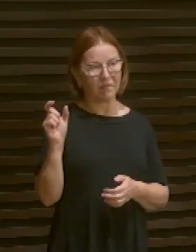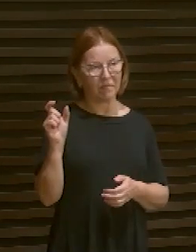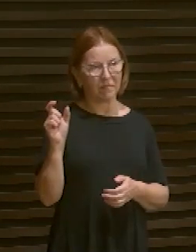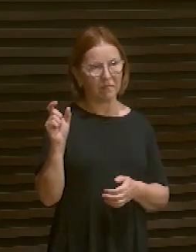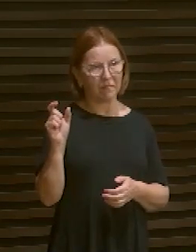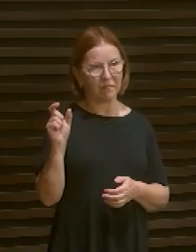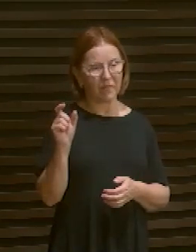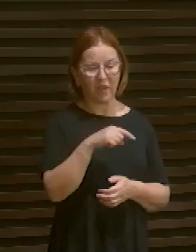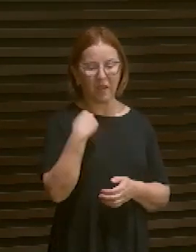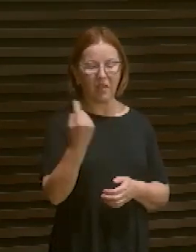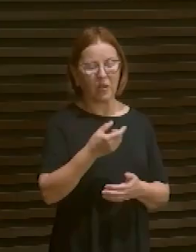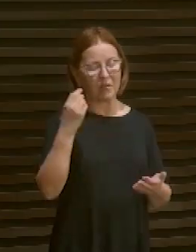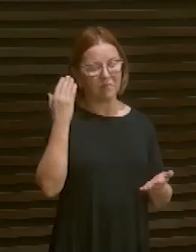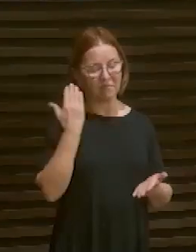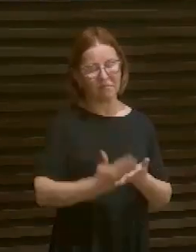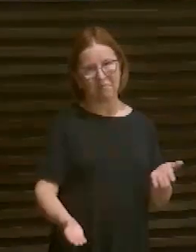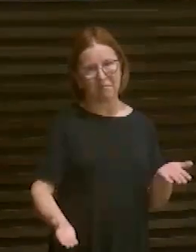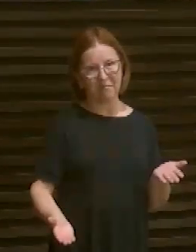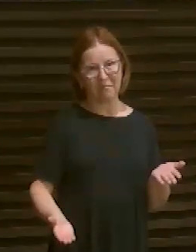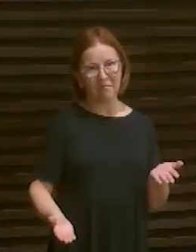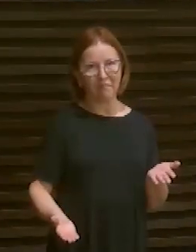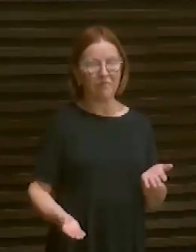nós estamos perdidos.